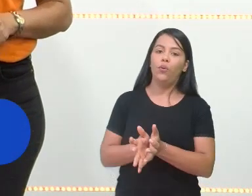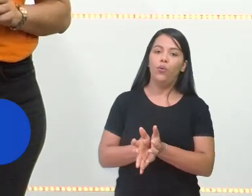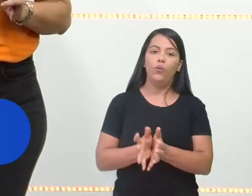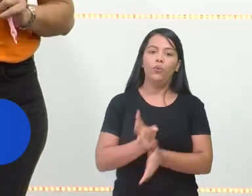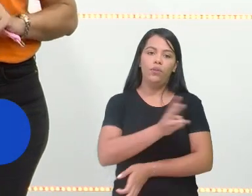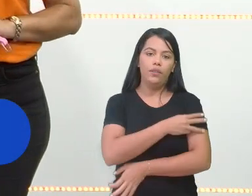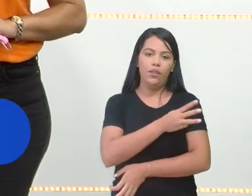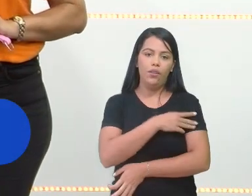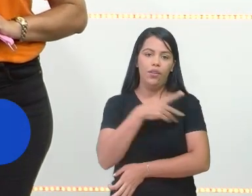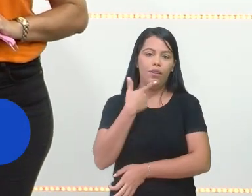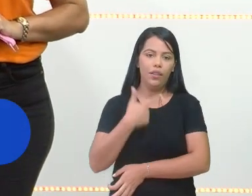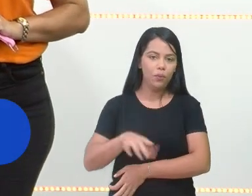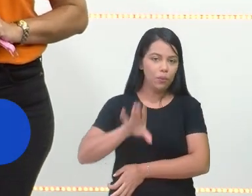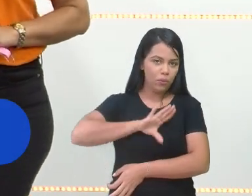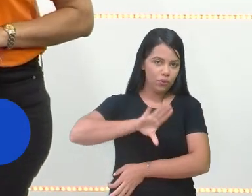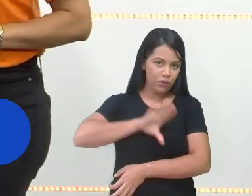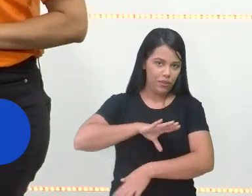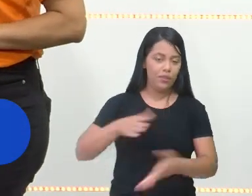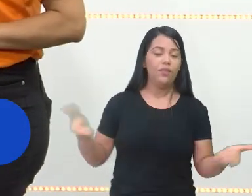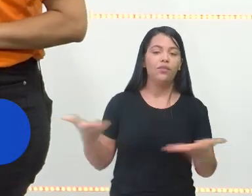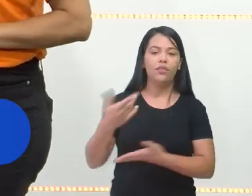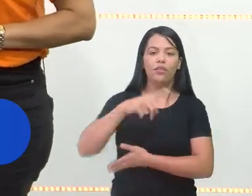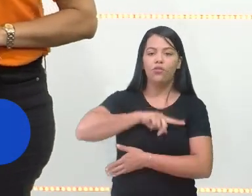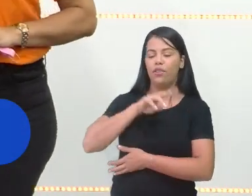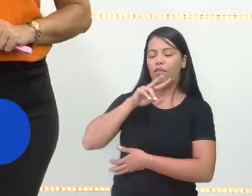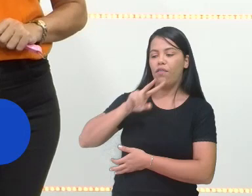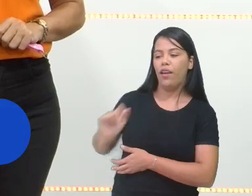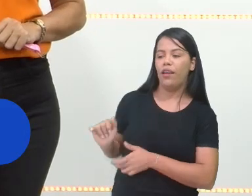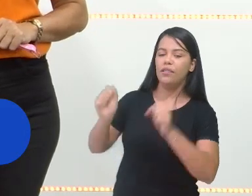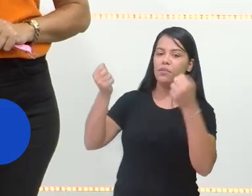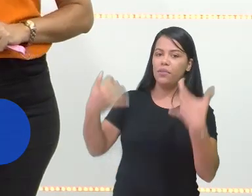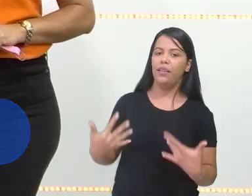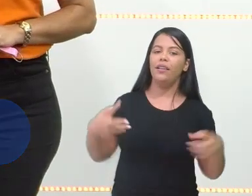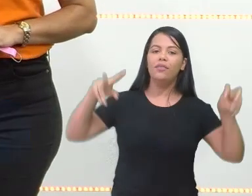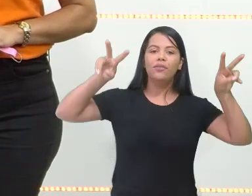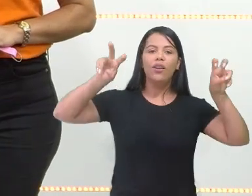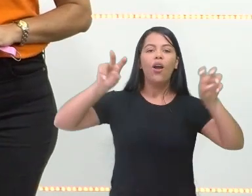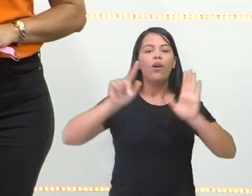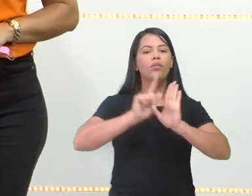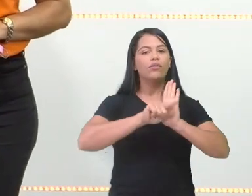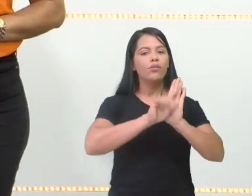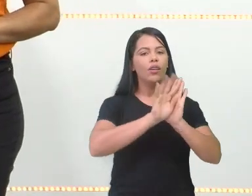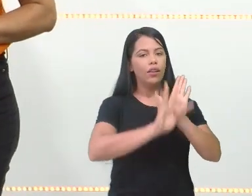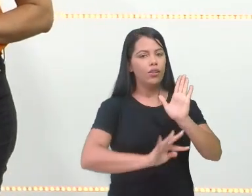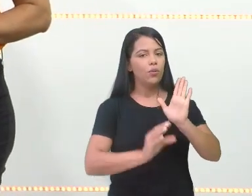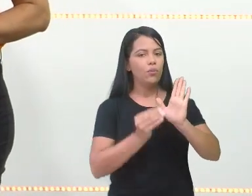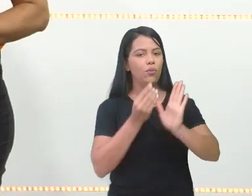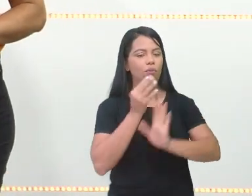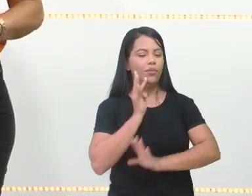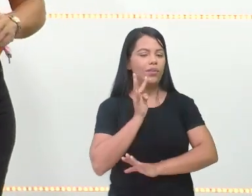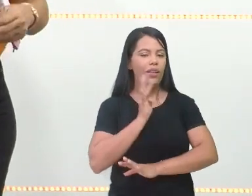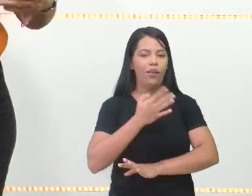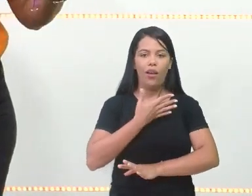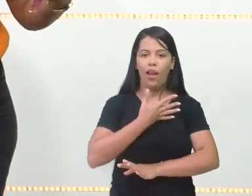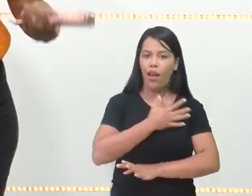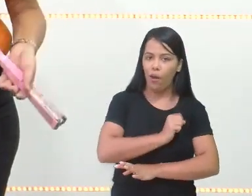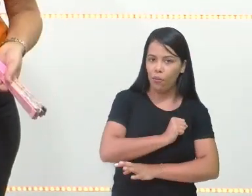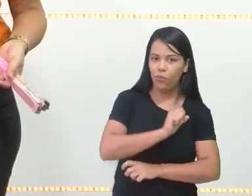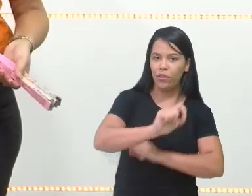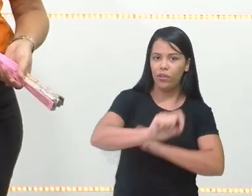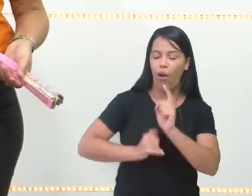anos. Hoje falaremos sobre um gênero textual muito legal que eu amo, que são